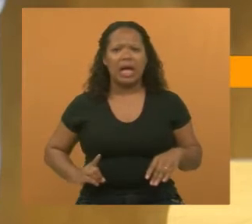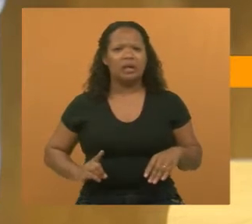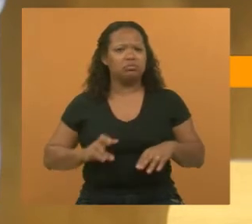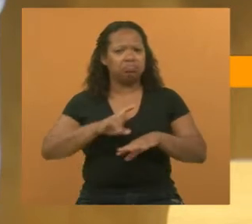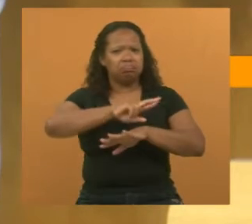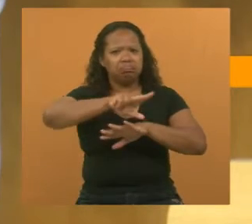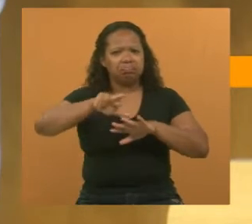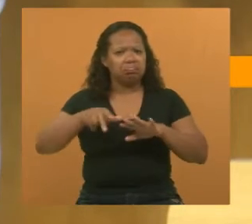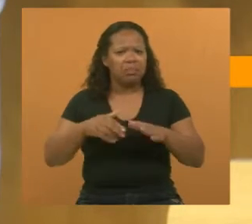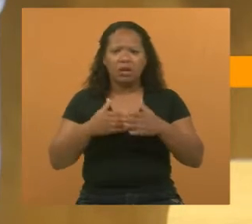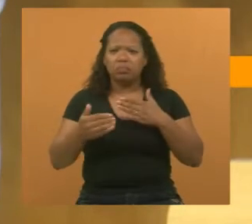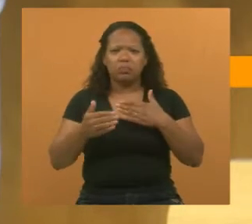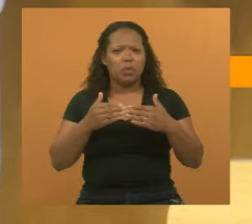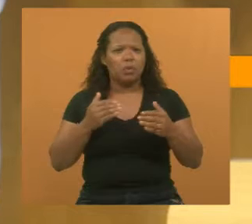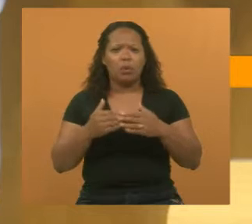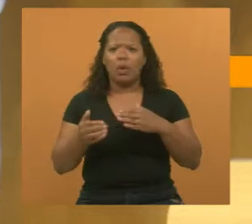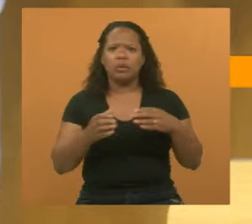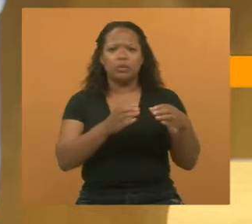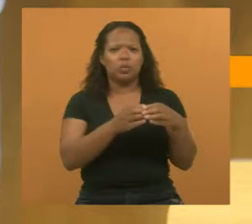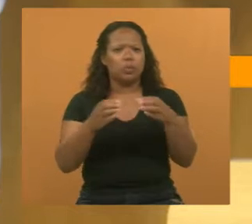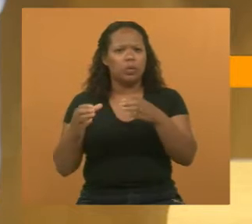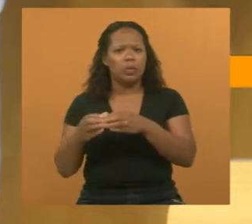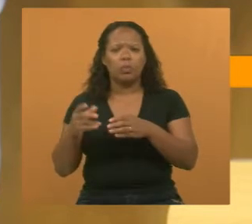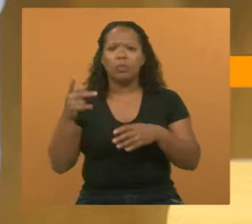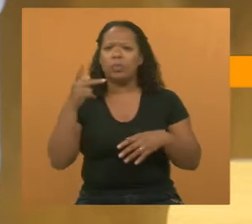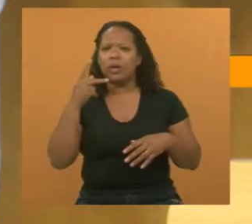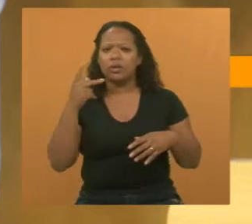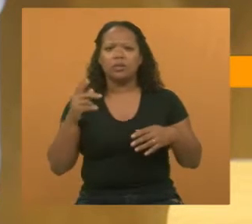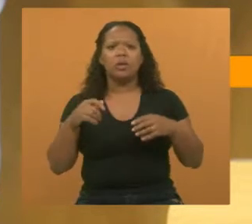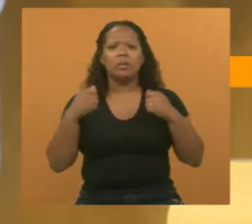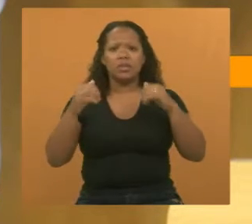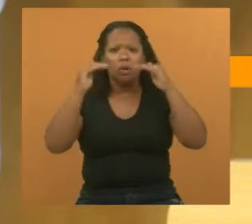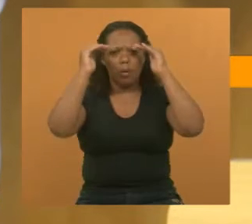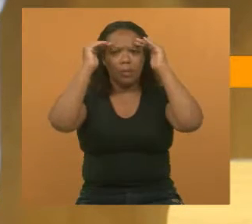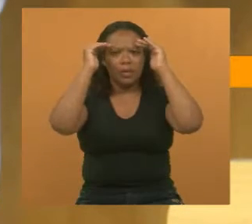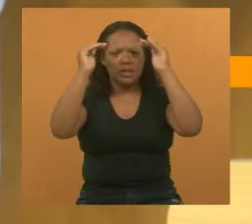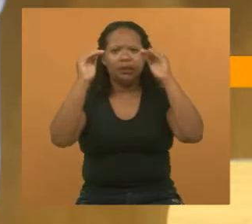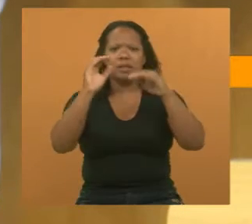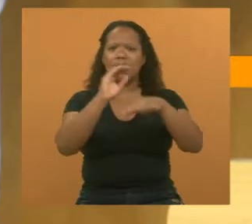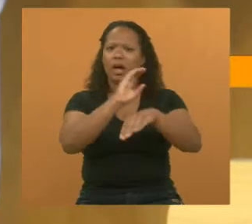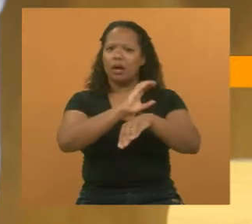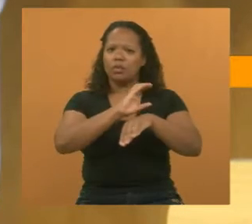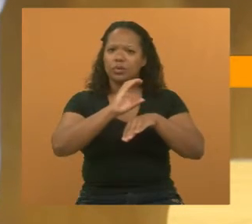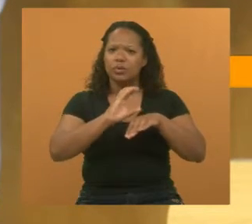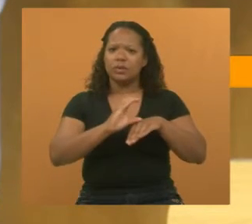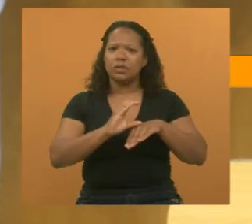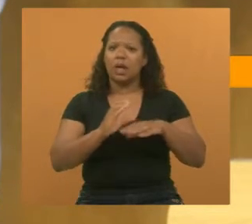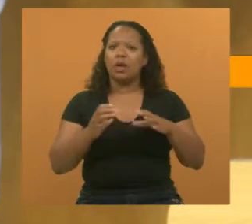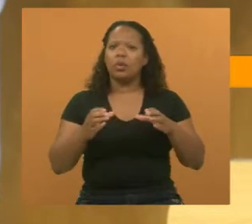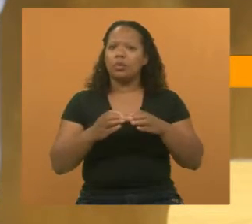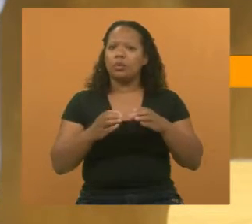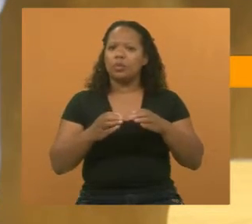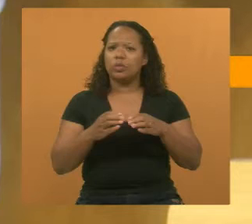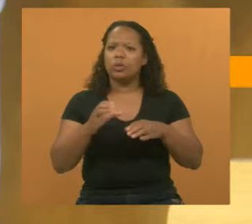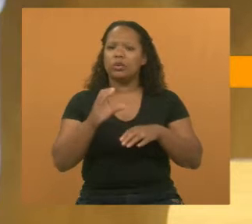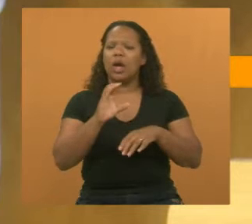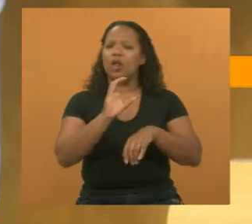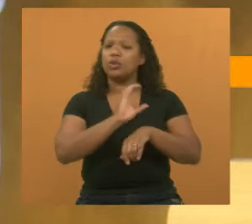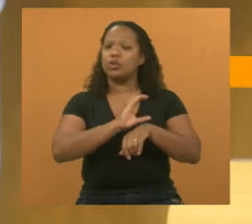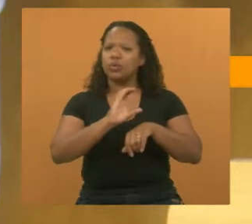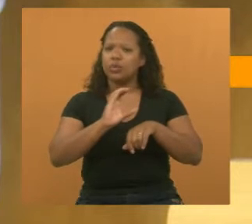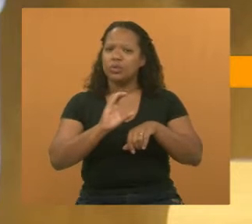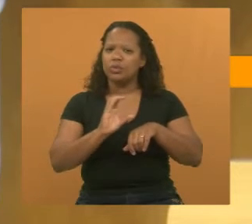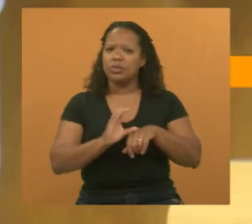situação ou da oposição, precisam igualmente cumprir a Constituição. E a nossa Constituição é